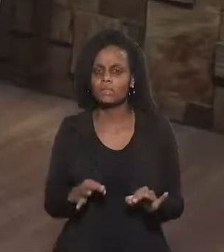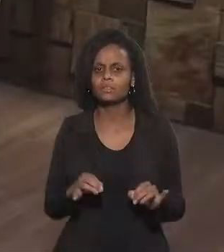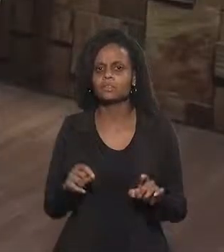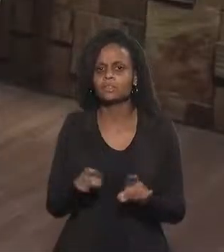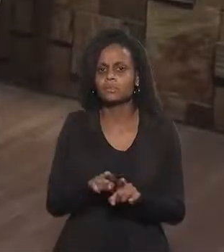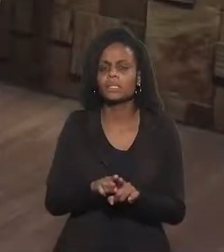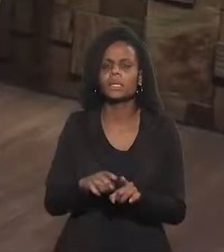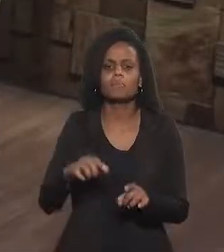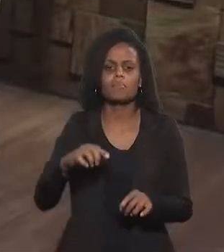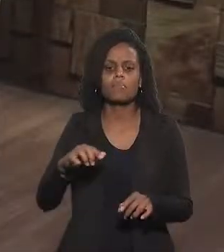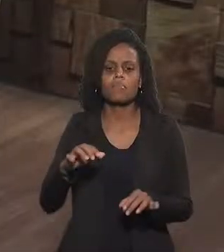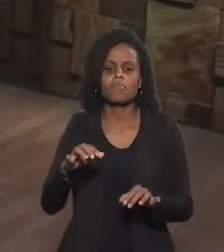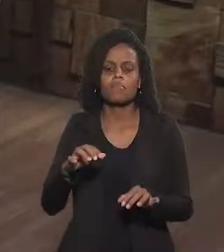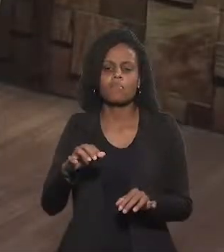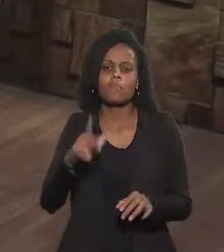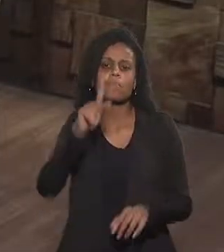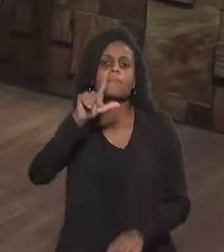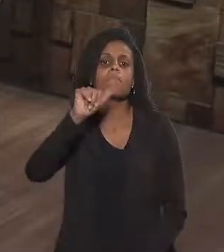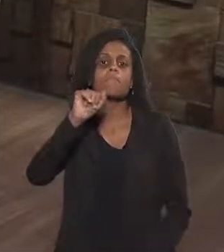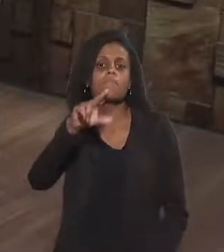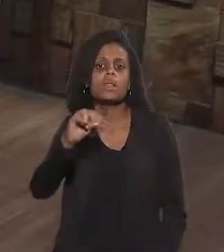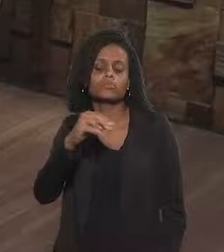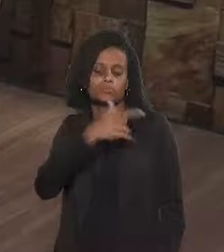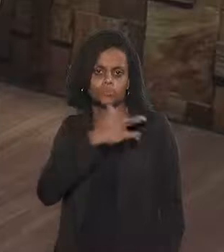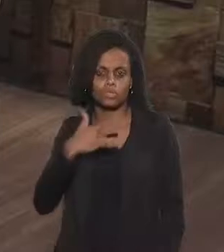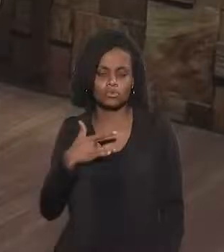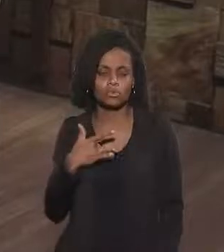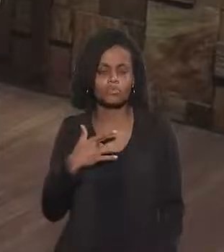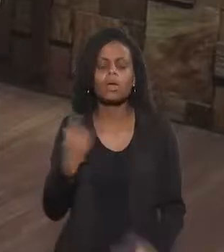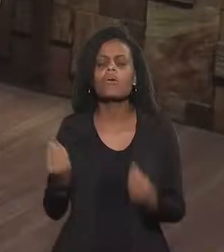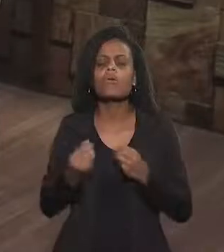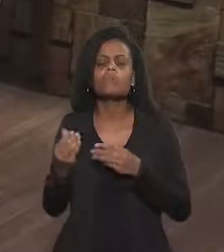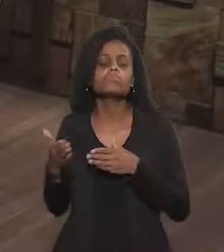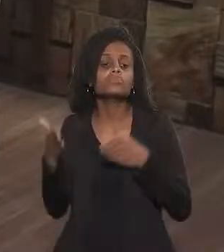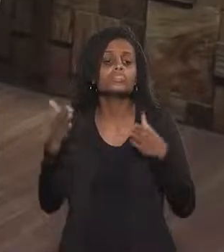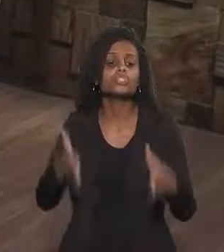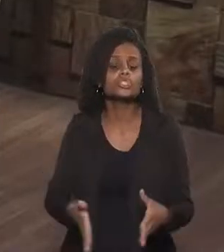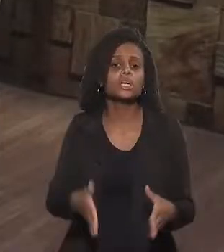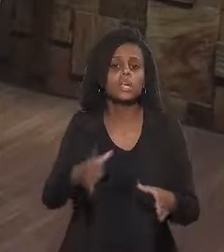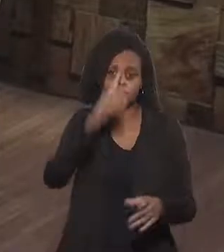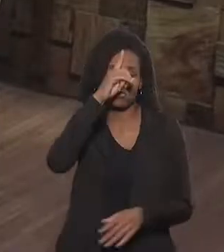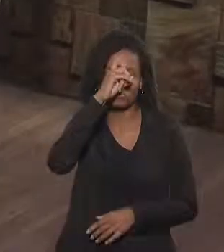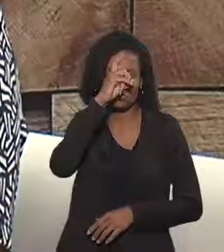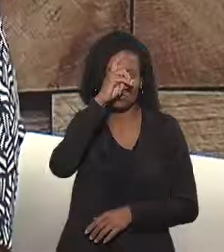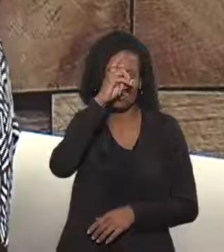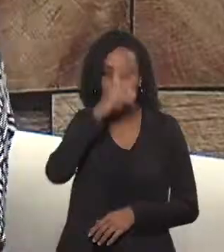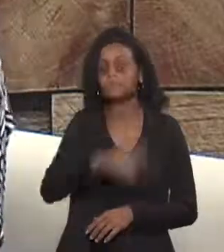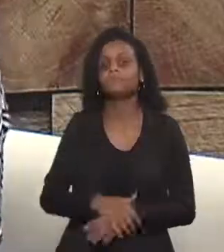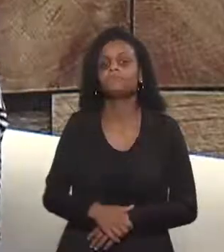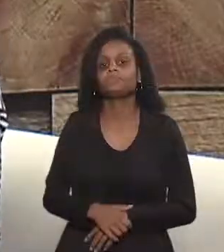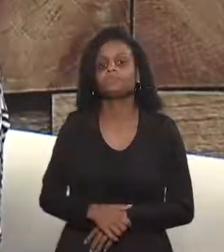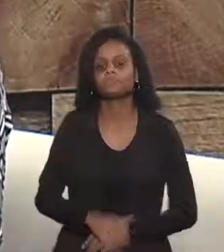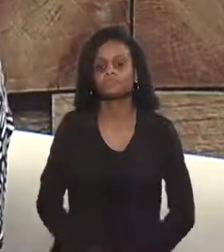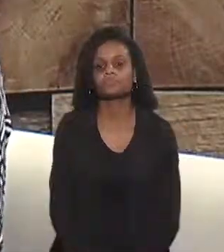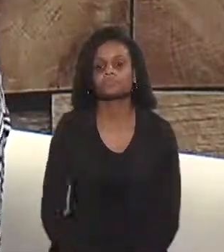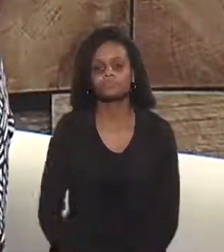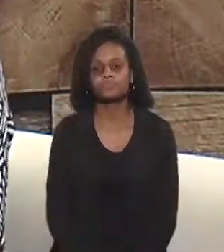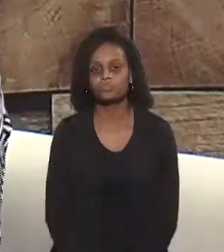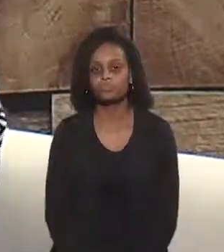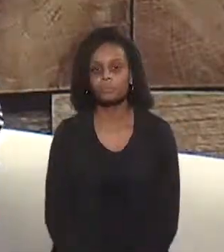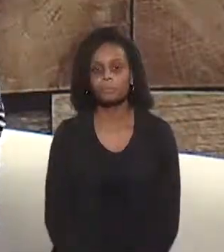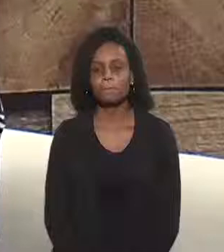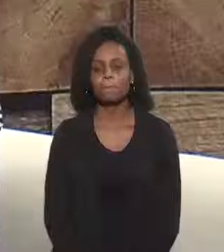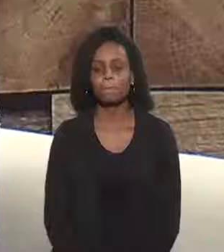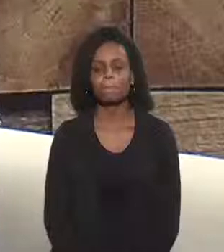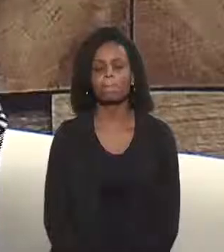e com que tem planos de saúde. Mas como chegam até o hospital, né, até o